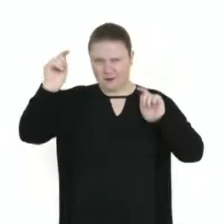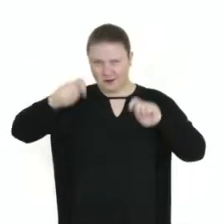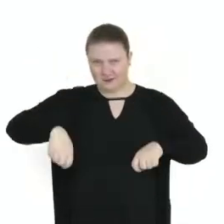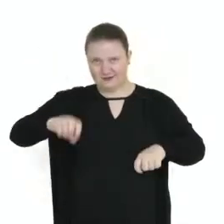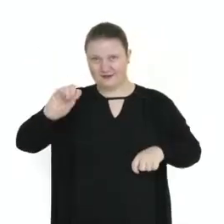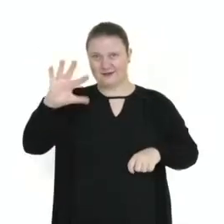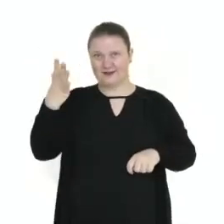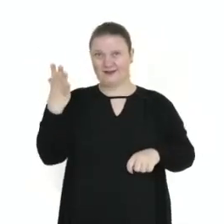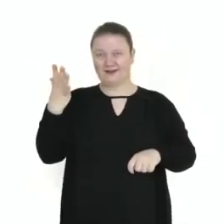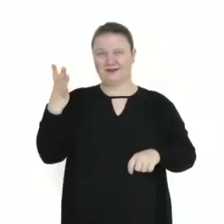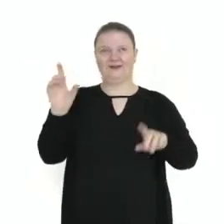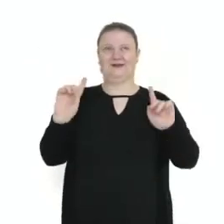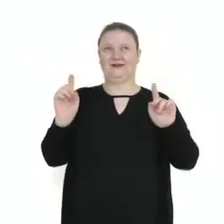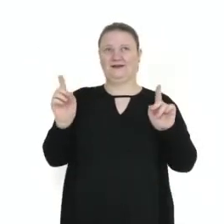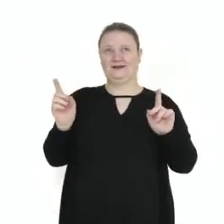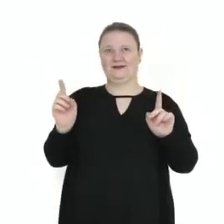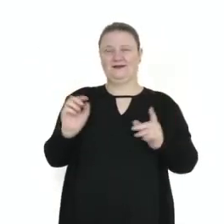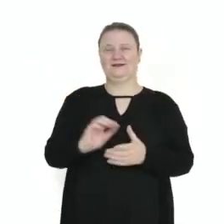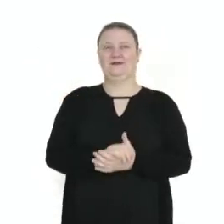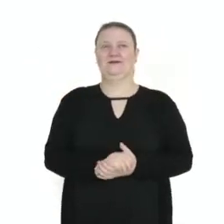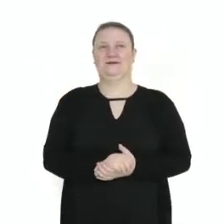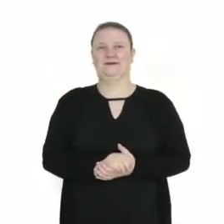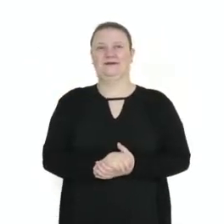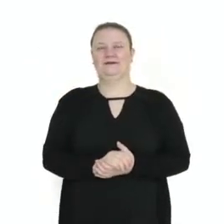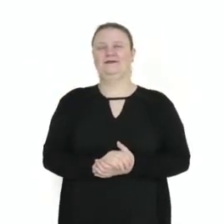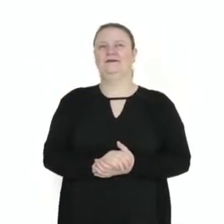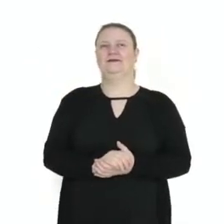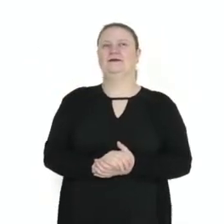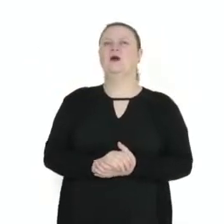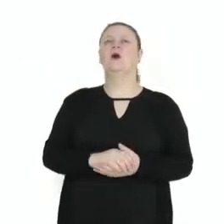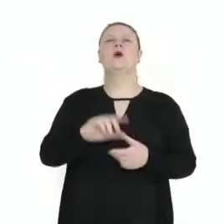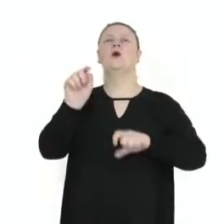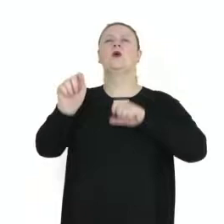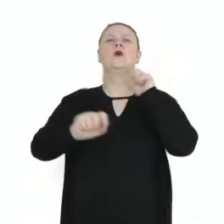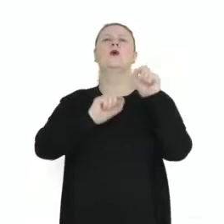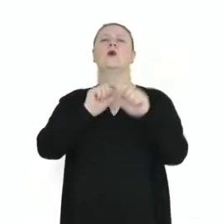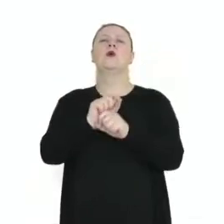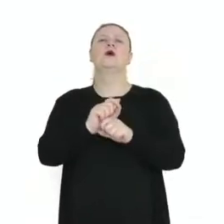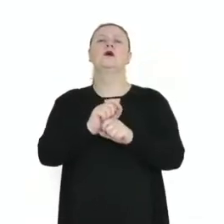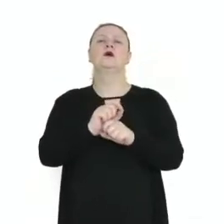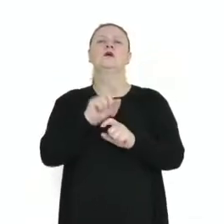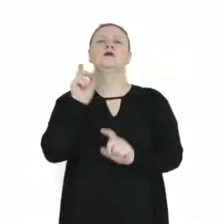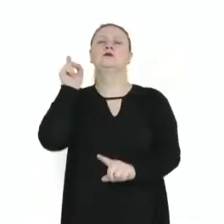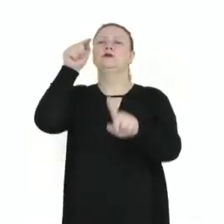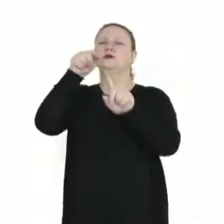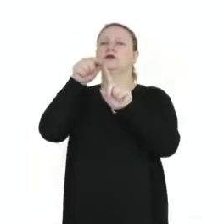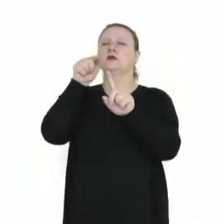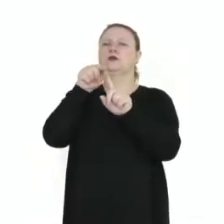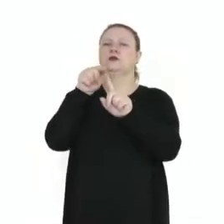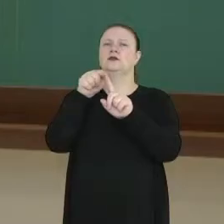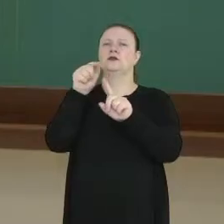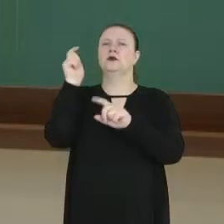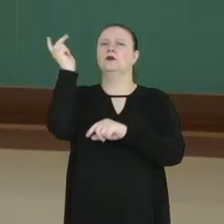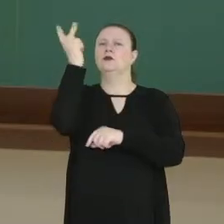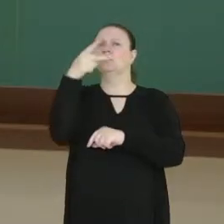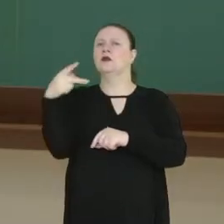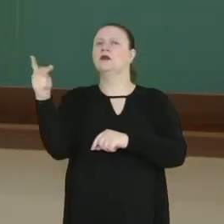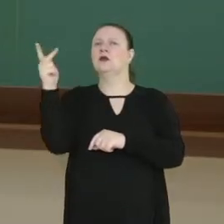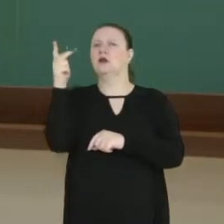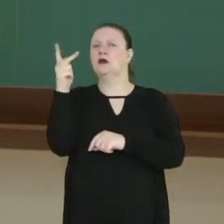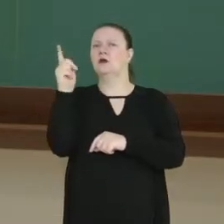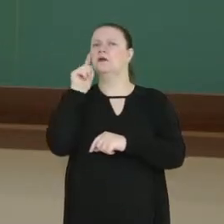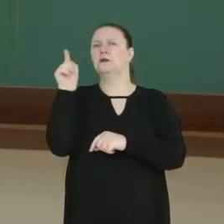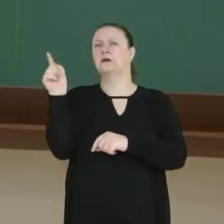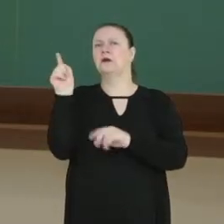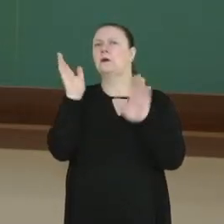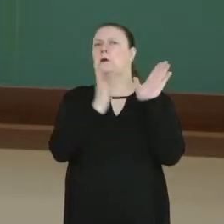possível? Ou isso não é possível? Então, qual que seria a intencionalidade, então, da tirinha ao propor